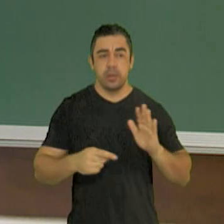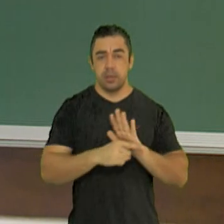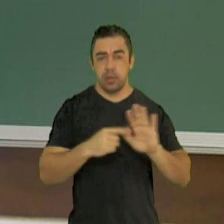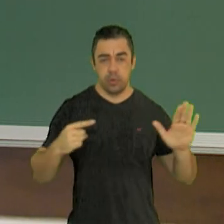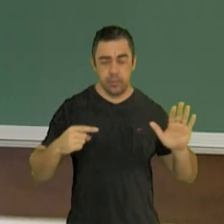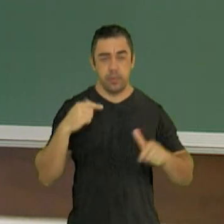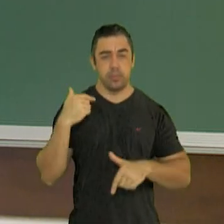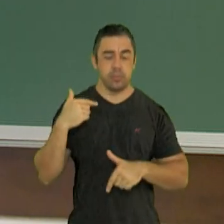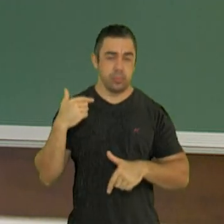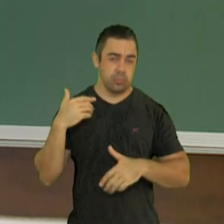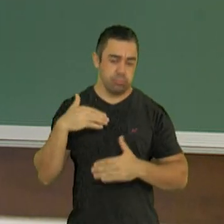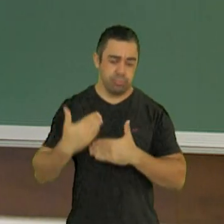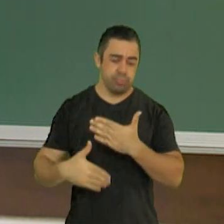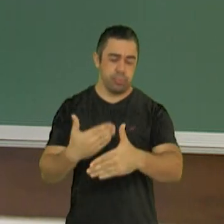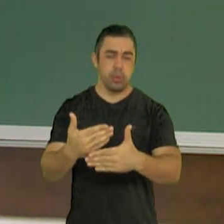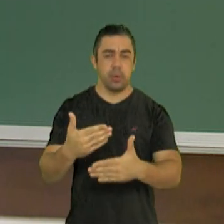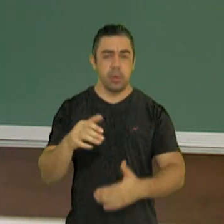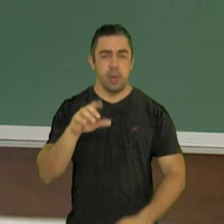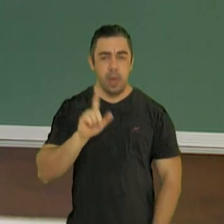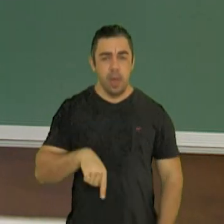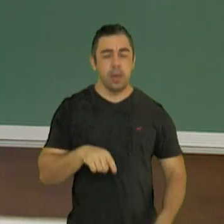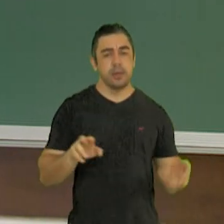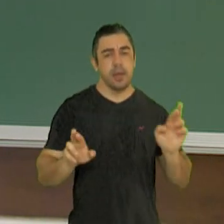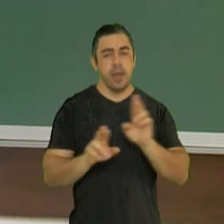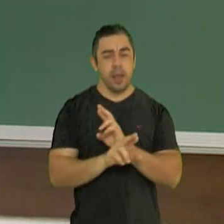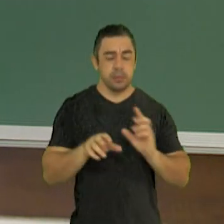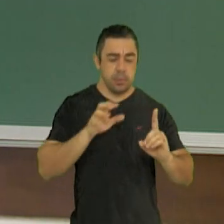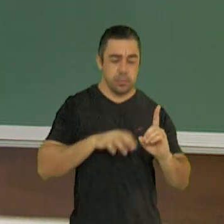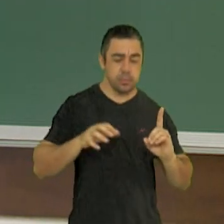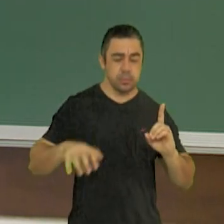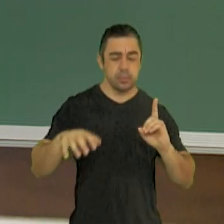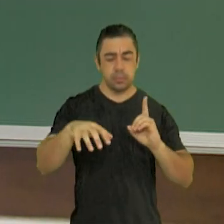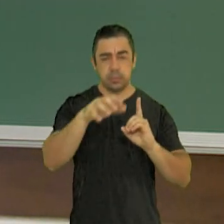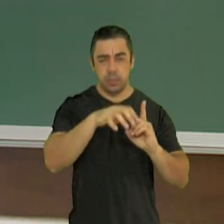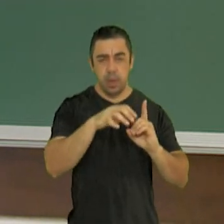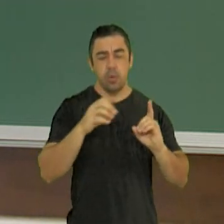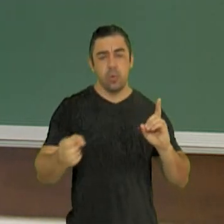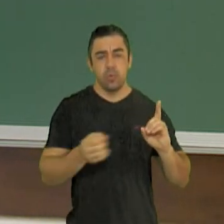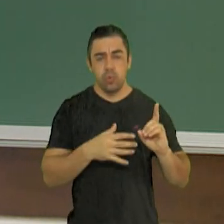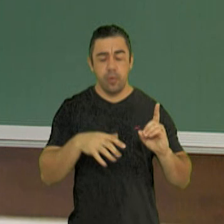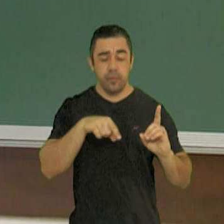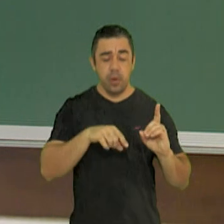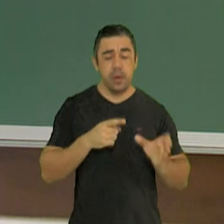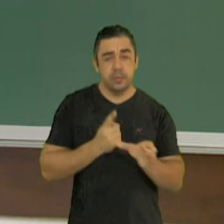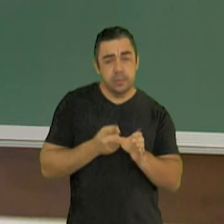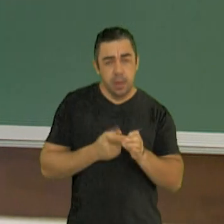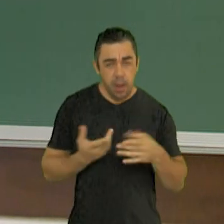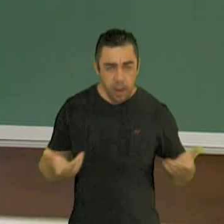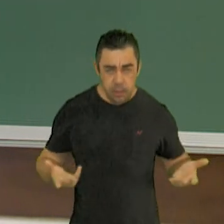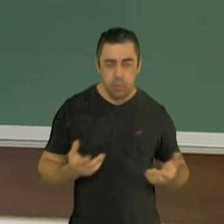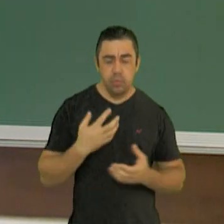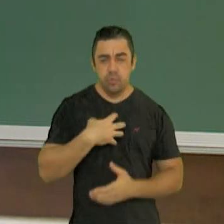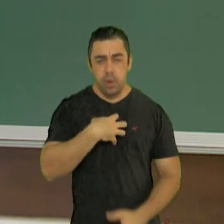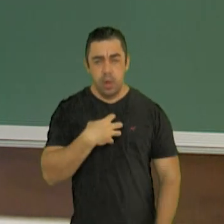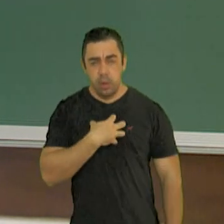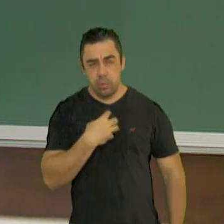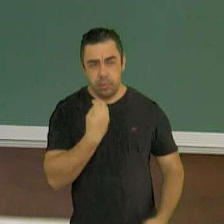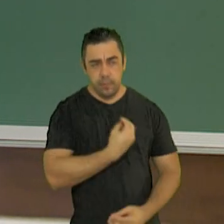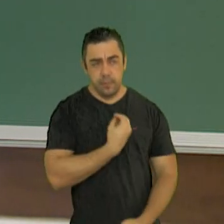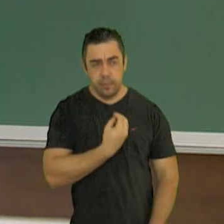longo do desenvolvimento socioespacial, da relação das pessoas com esse novo espaço, a cidade, né? Repleta aí as